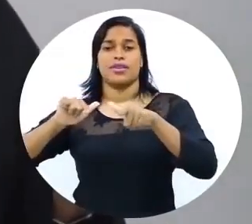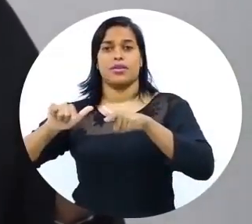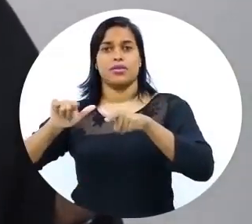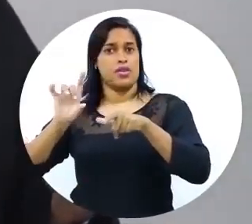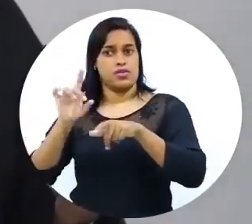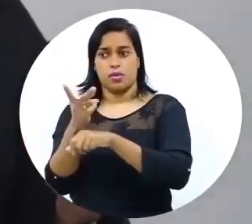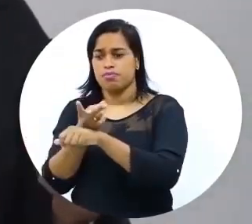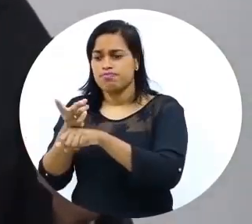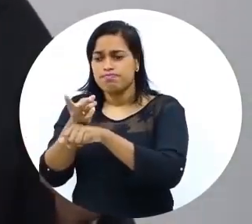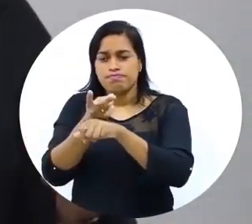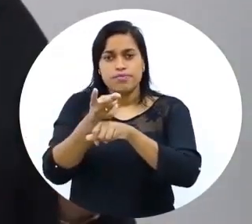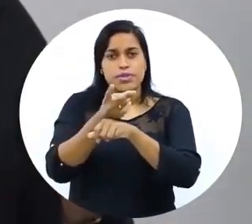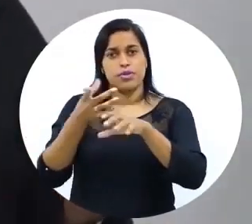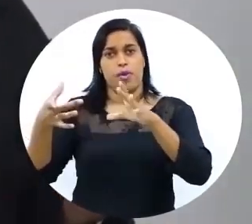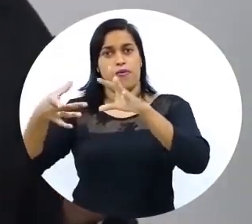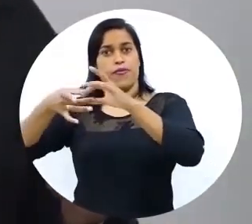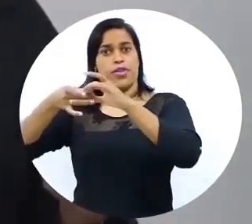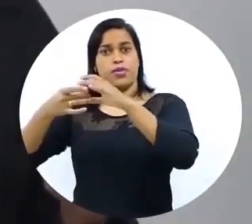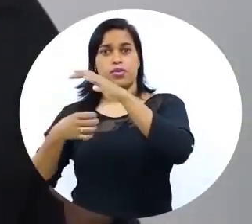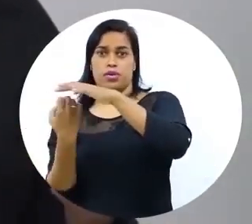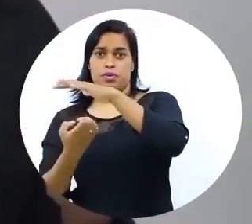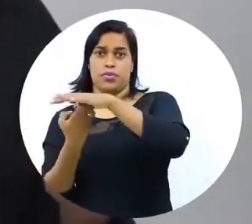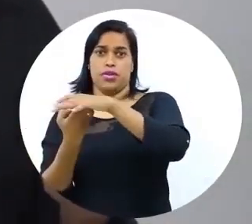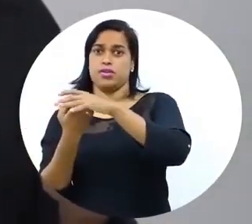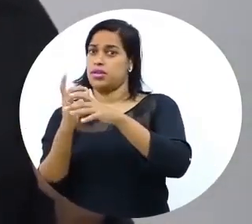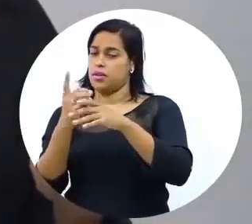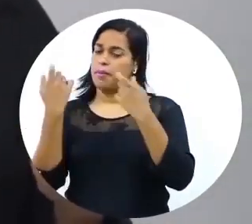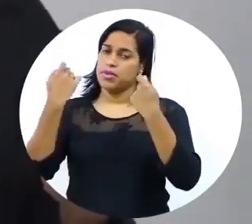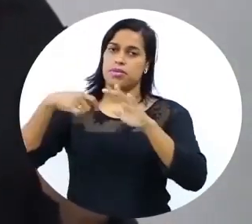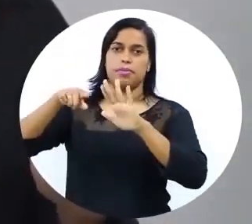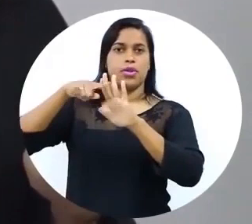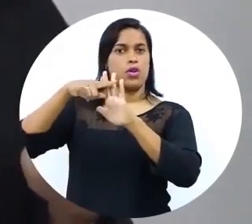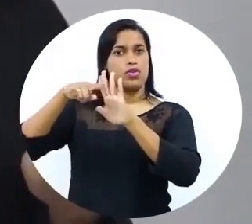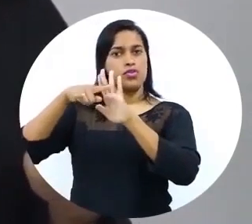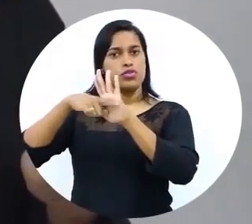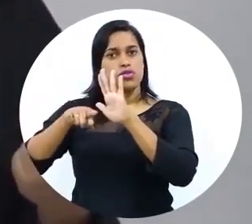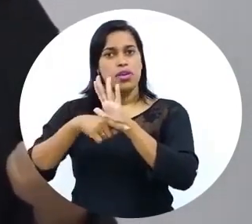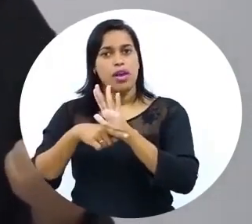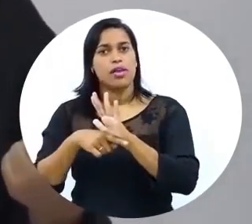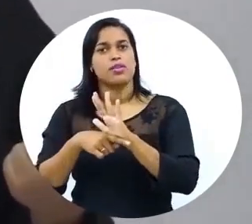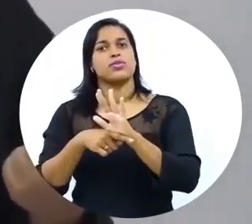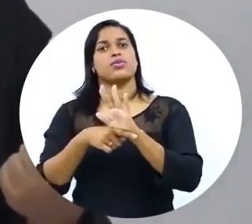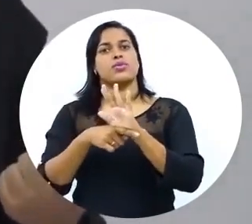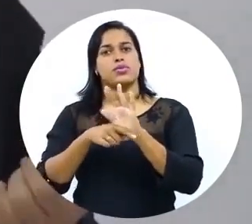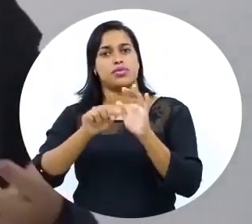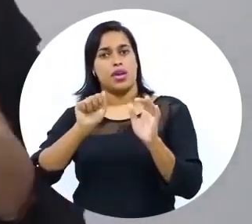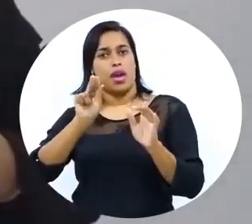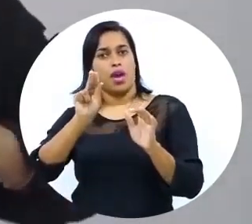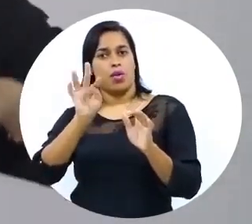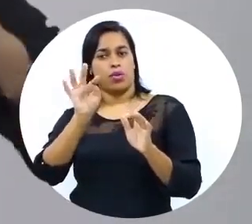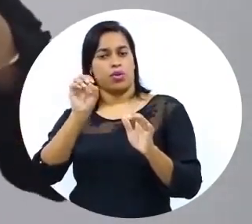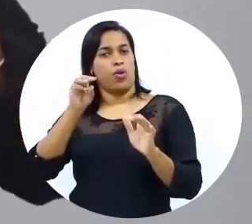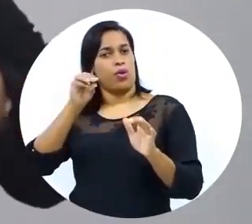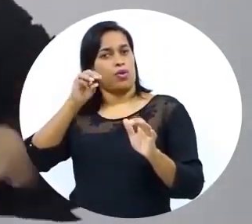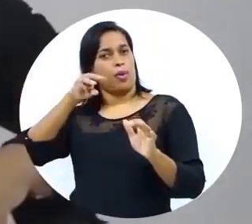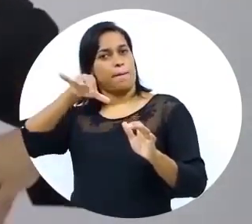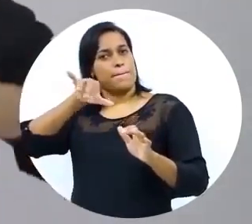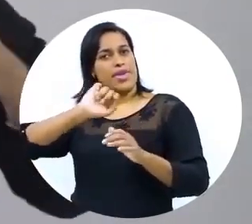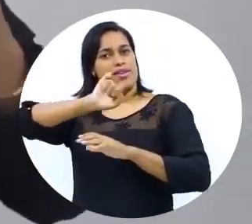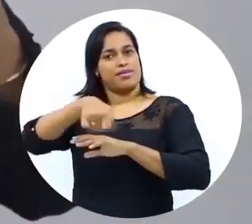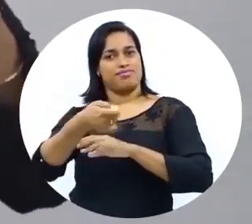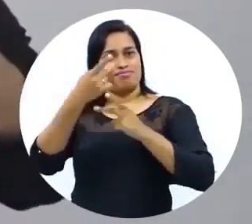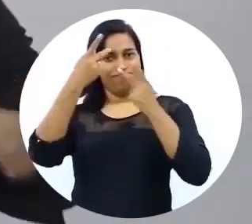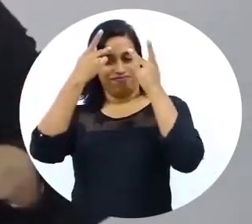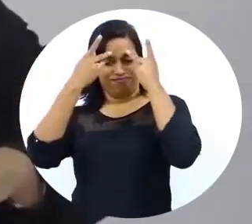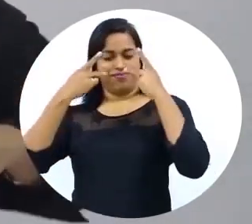busca apenas um vínculo com a empresa, você pode trabalhar com projetos. E aí você tem uma questão chamada autonomia. A autonomia,